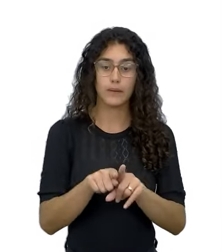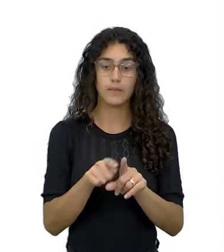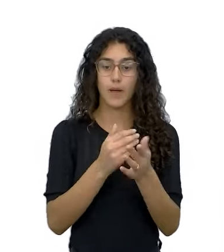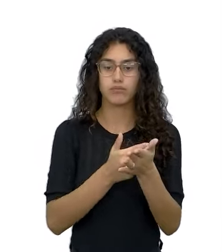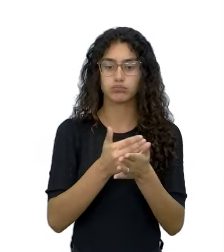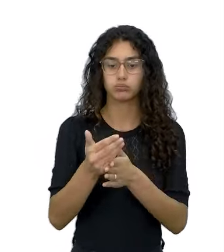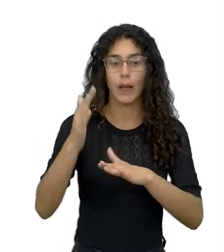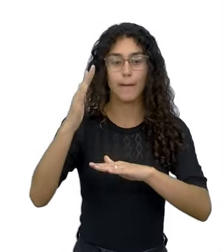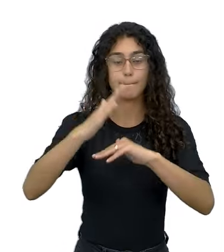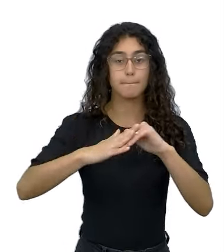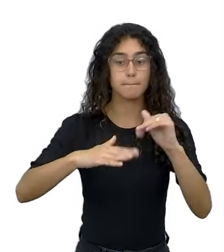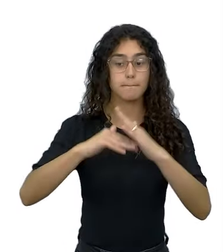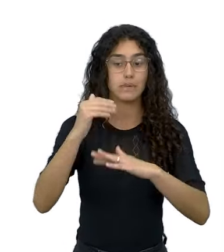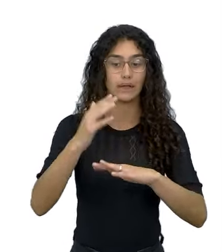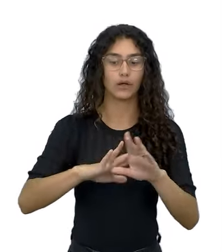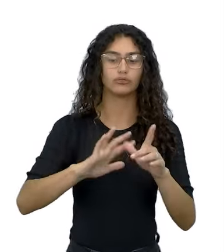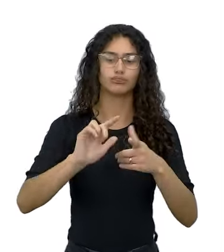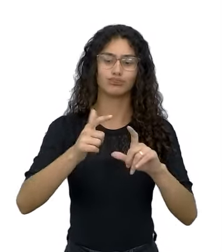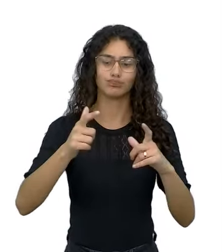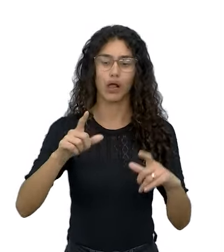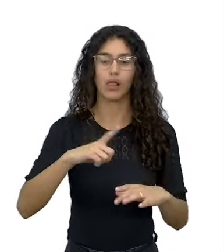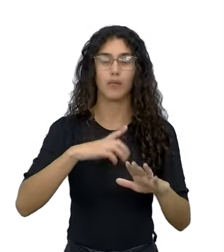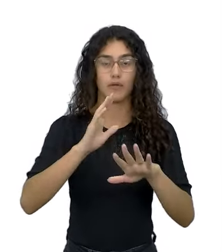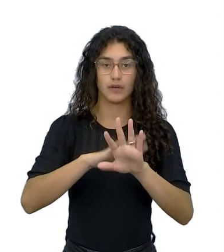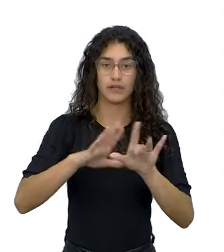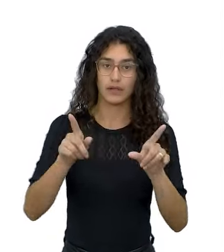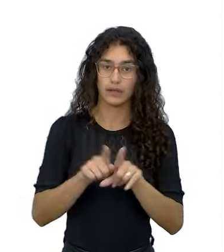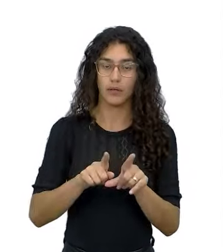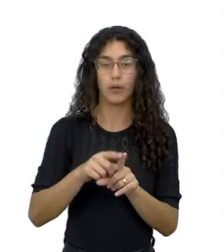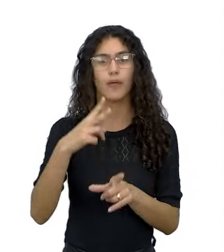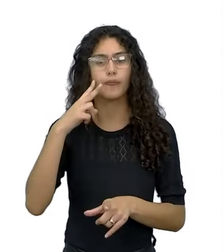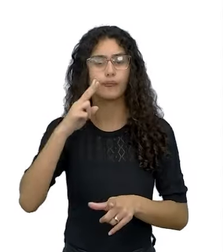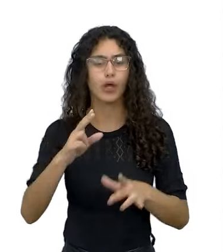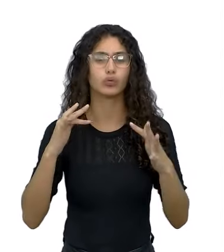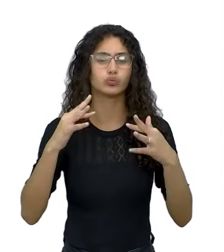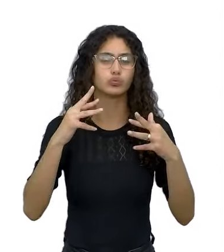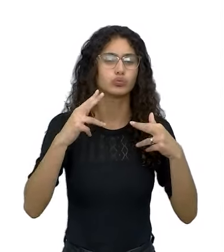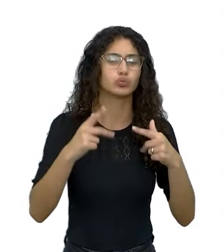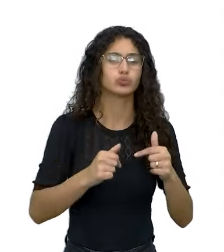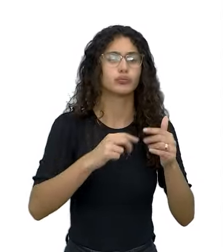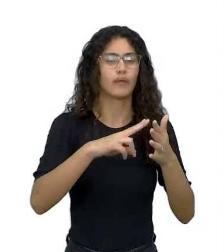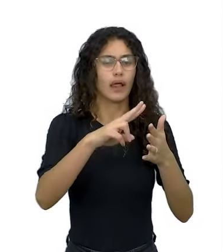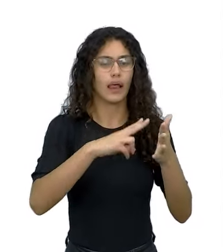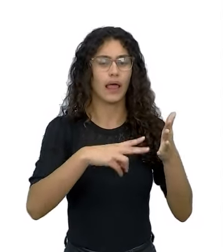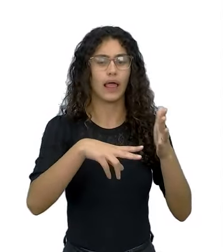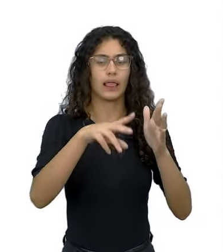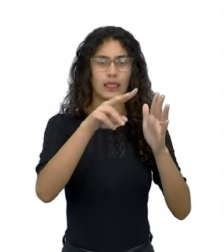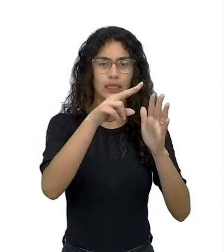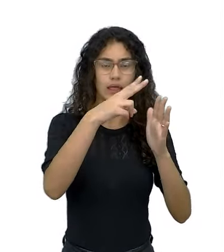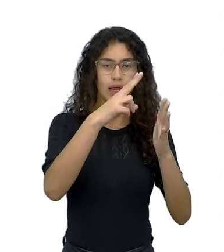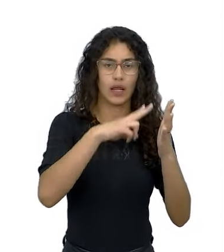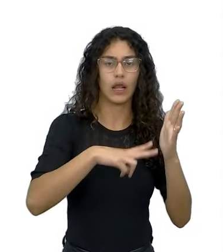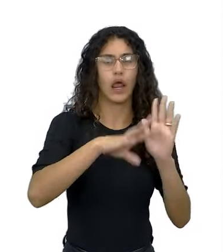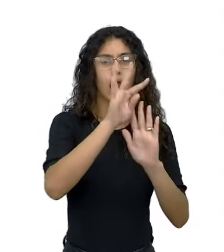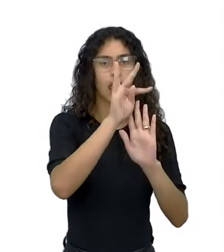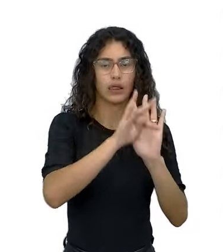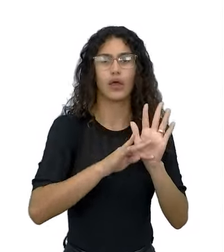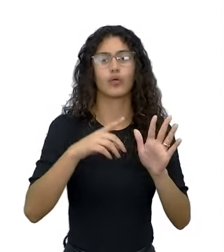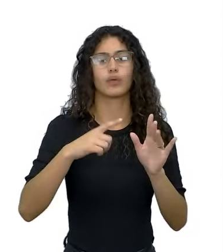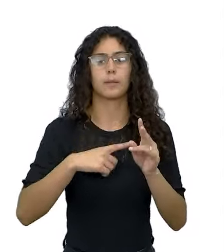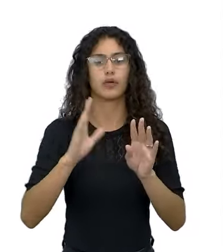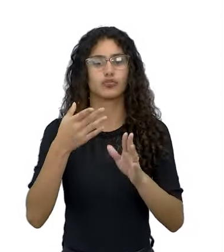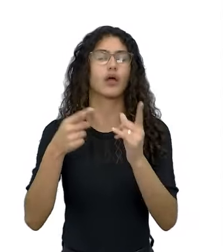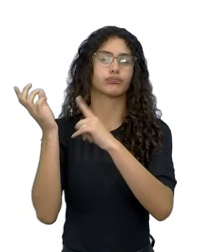essa é uma habilidade ampla, né, para se trabalhar. Revisar e editar textos, a gente precisa que o estudante já tenha